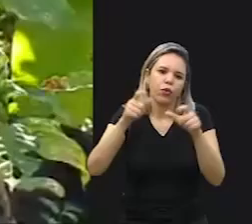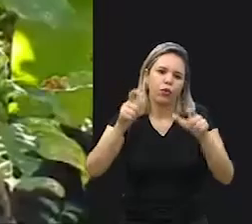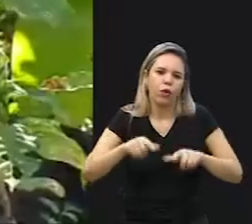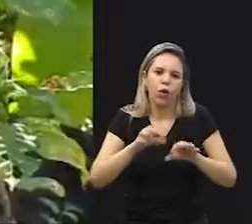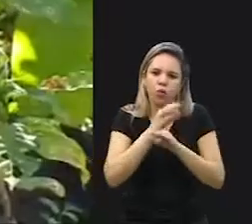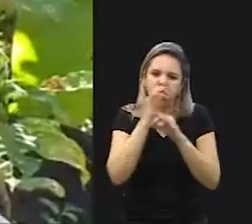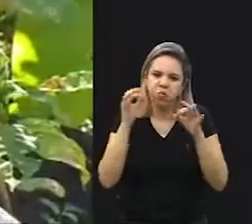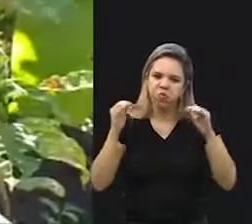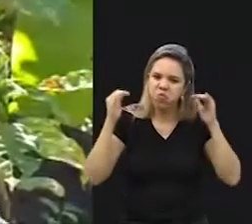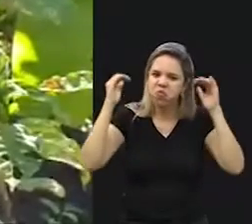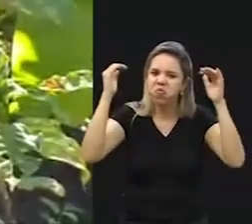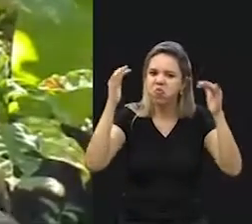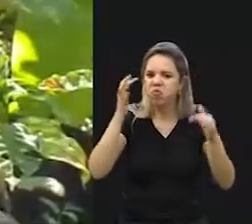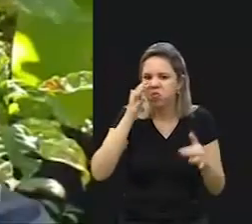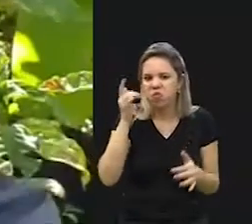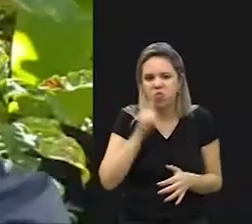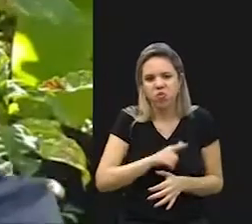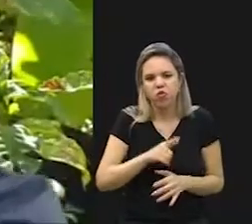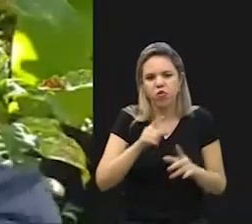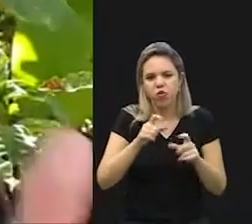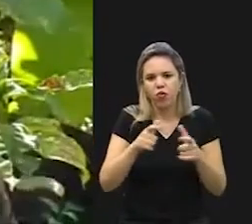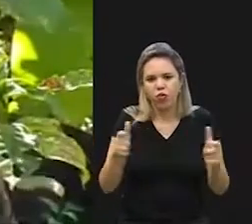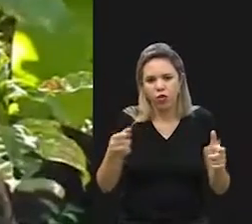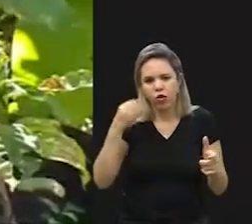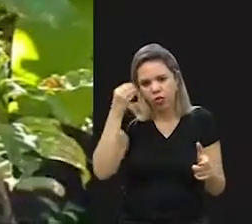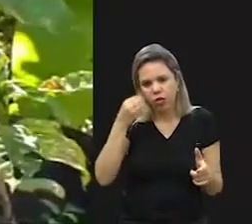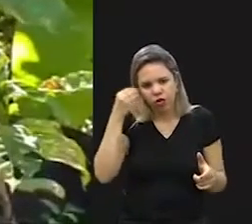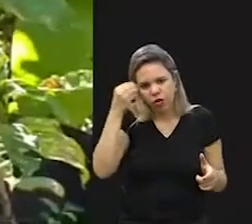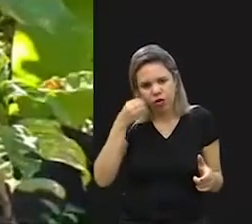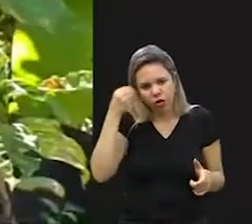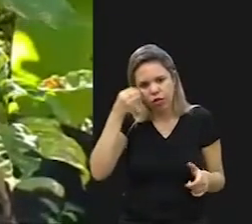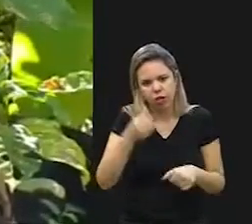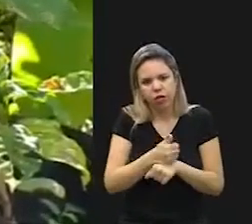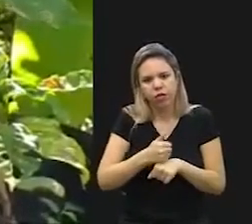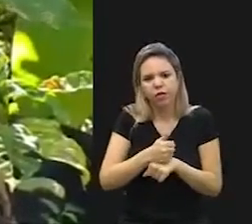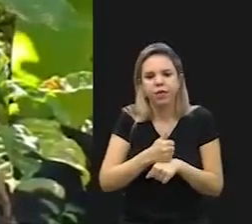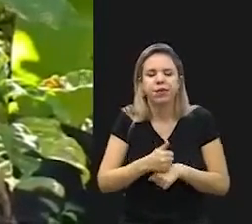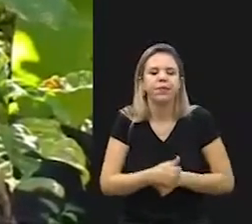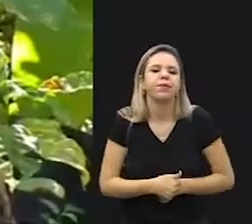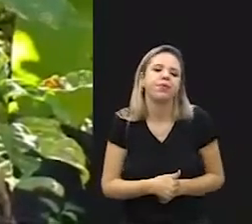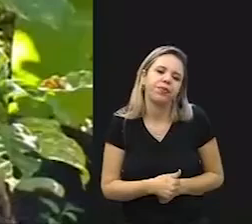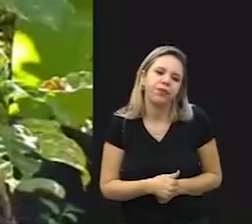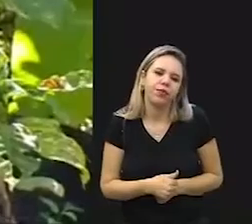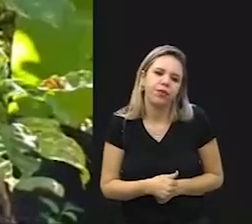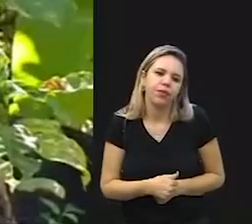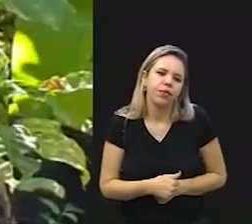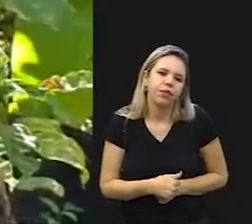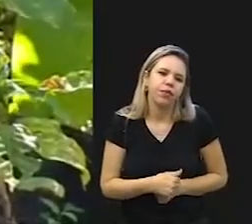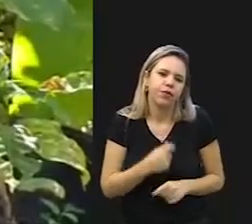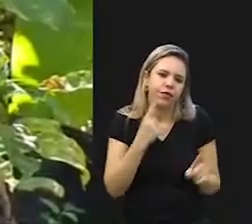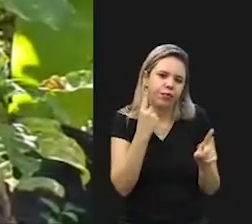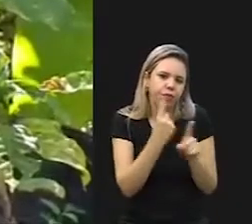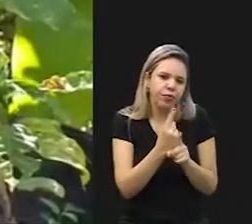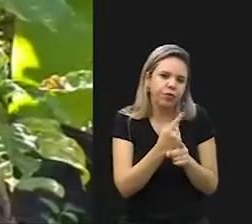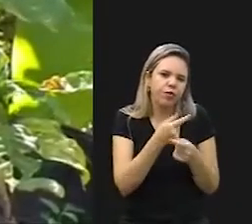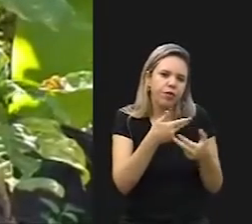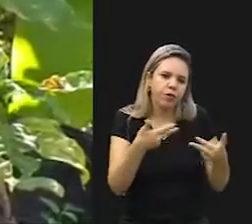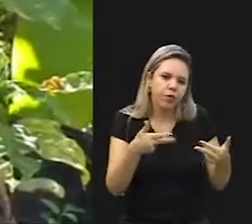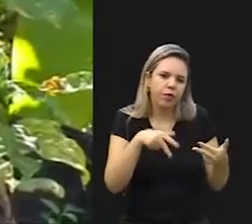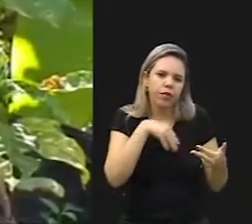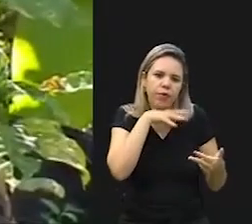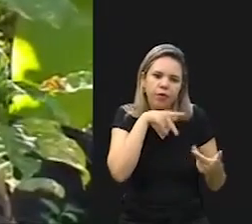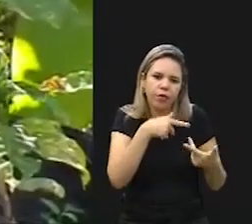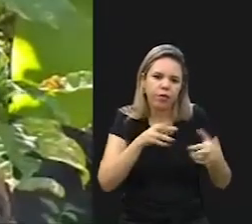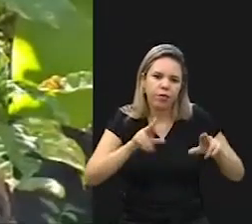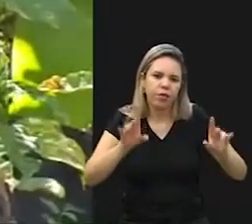dos locais onde eu consegui a maior vivência na minha carreira, tanto com encontro de espécies, quanto